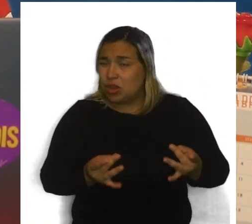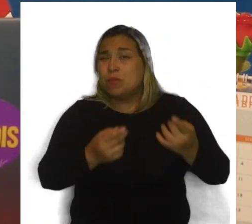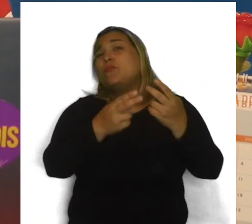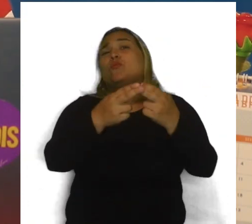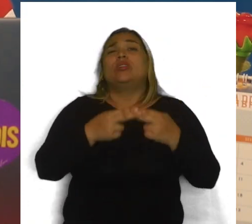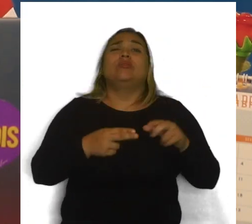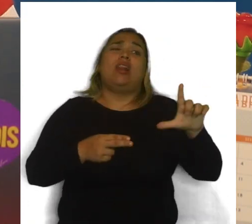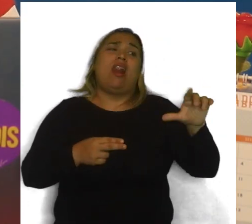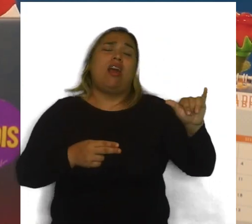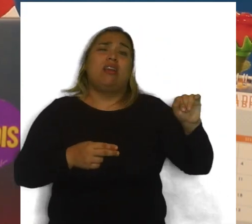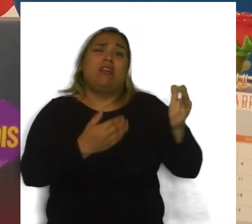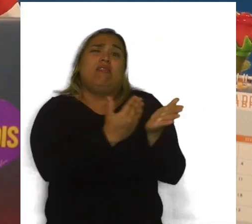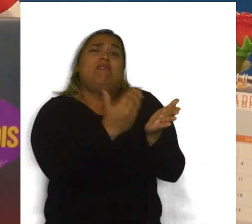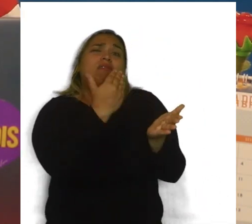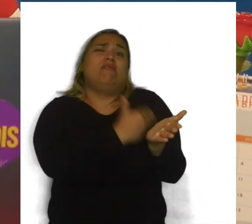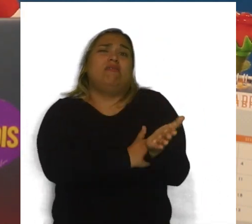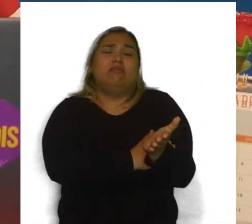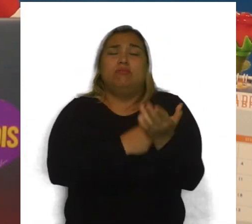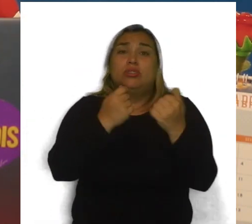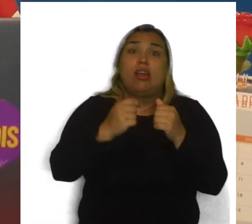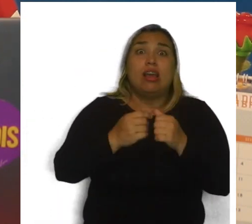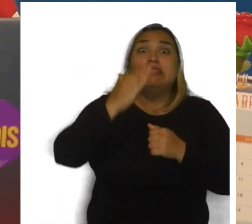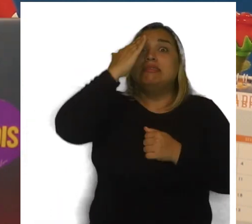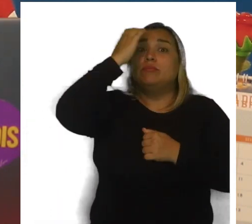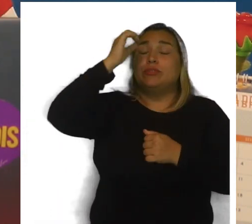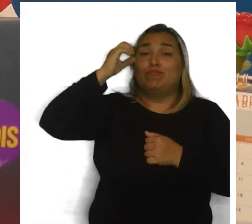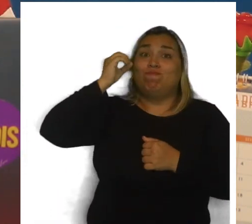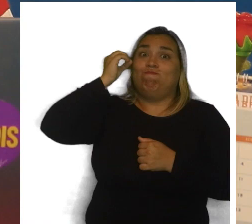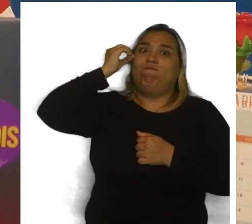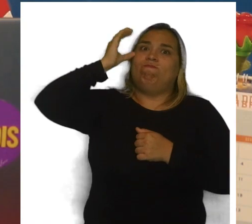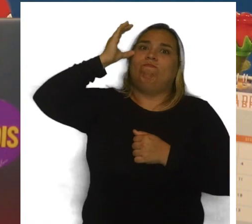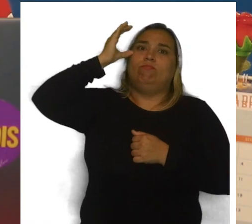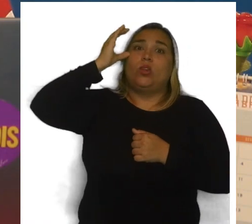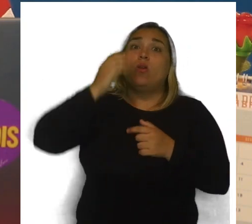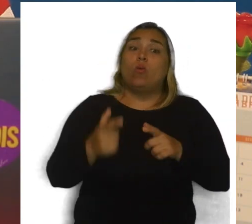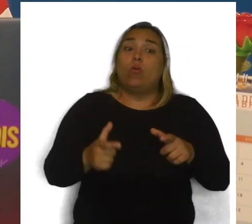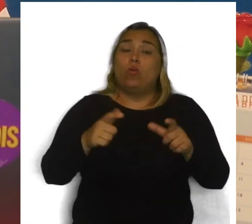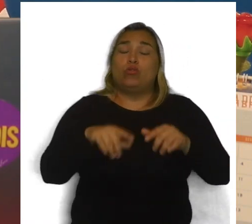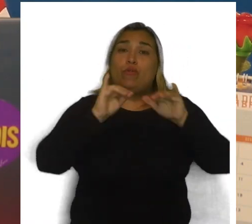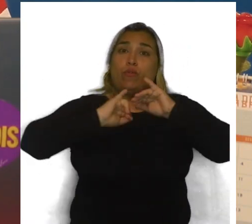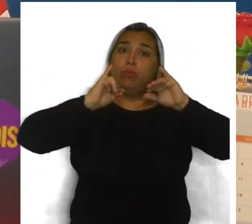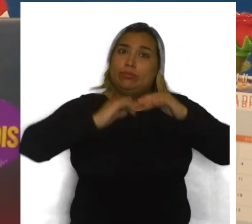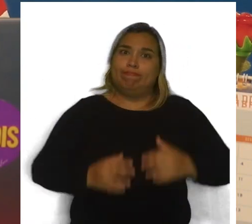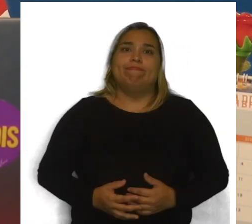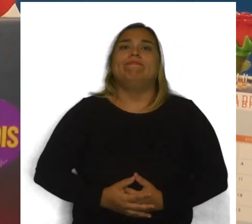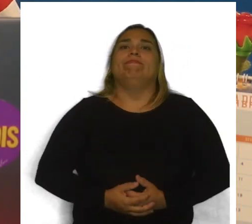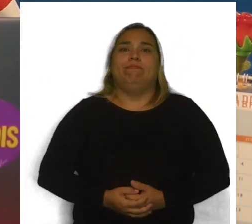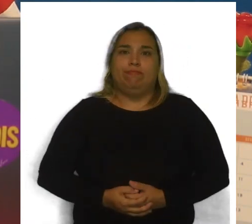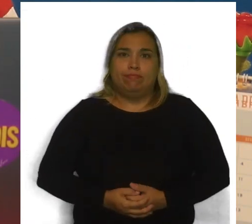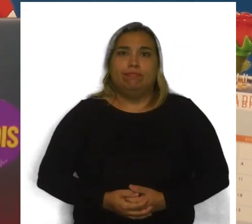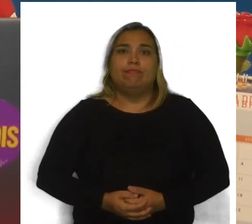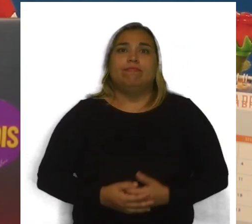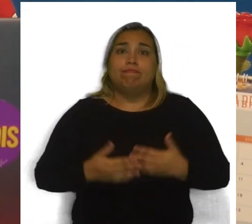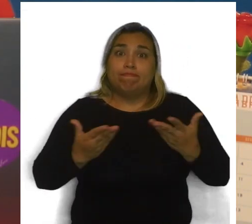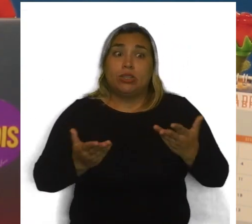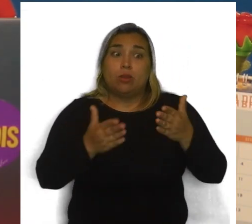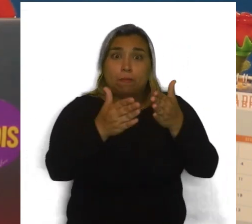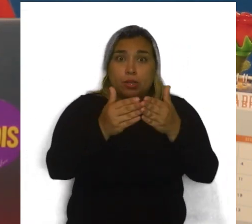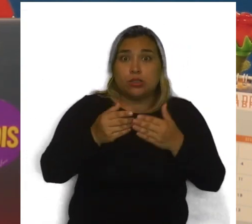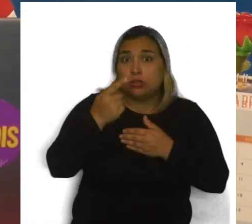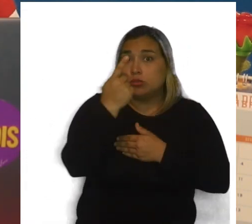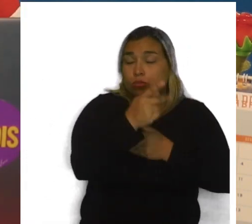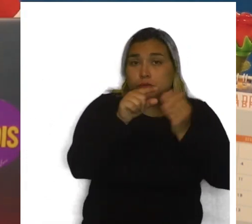pela LAI, é importante que já tenhas um conhecimento sobre onde está a informação que tu buscas. Isso pede que tua